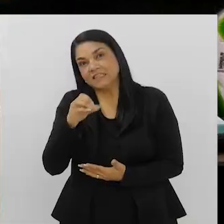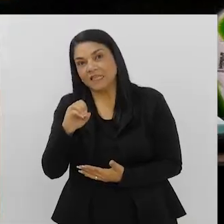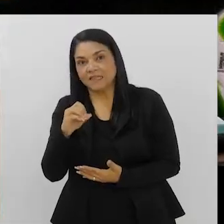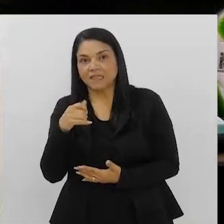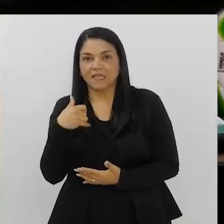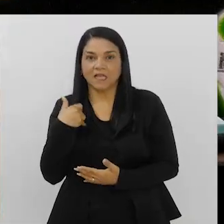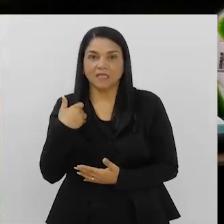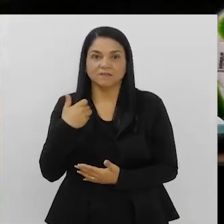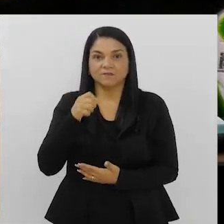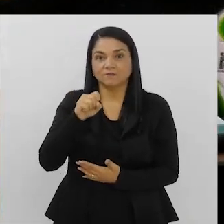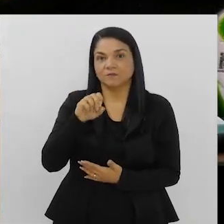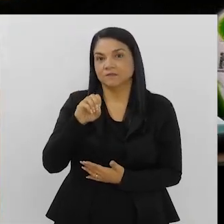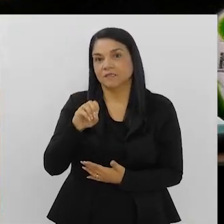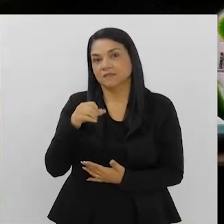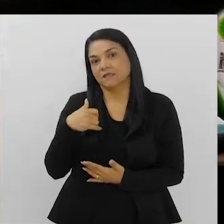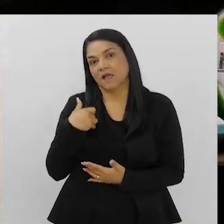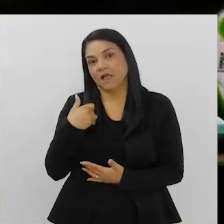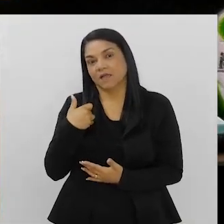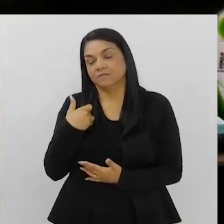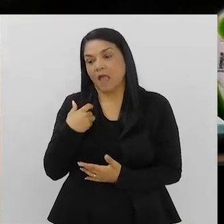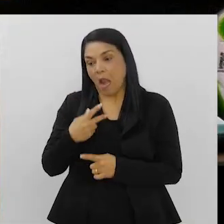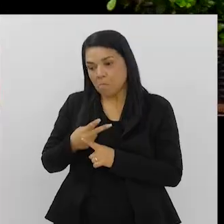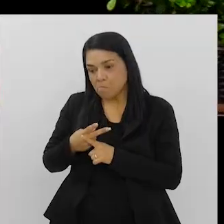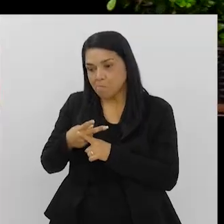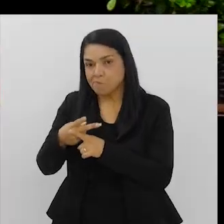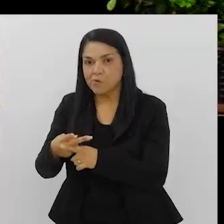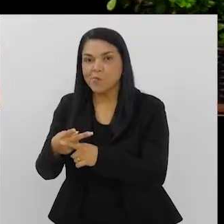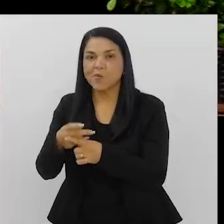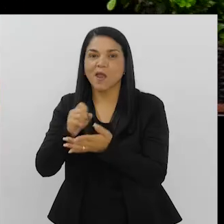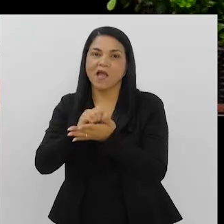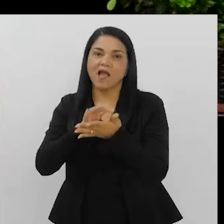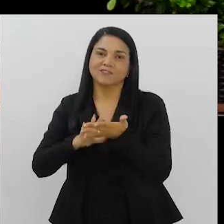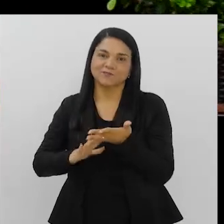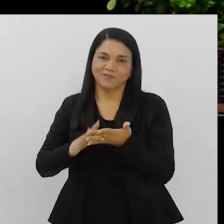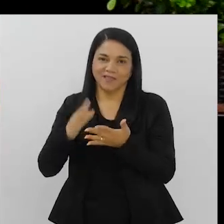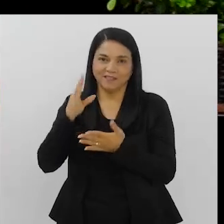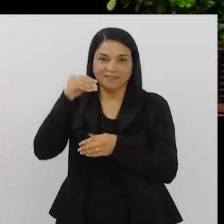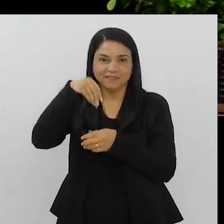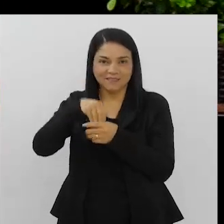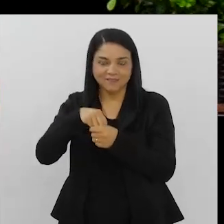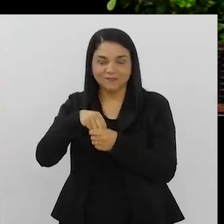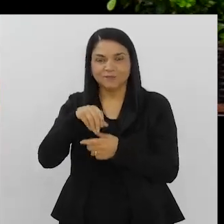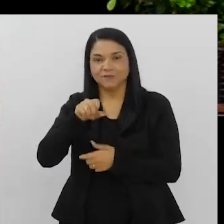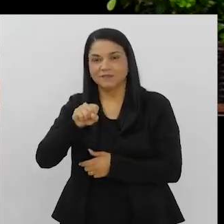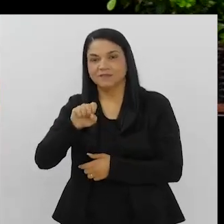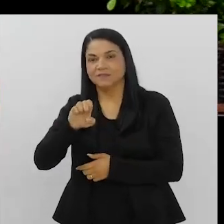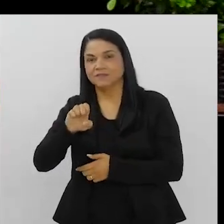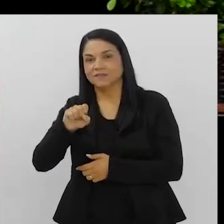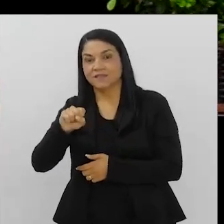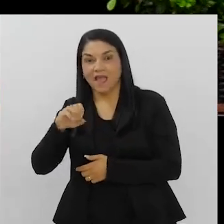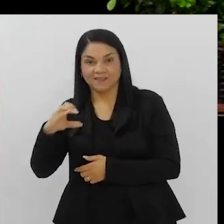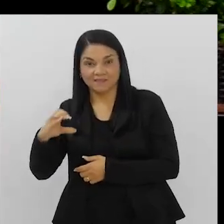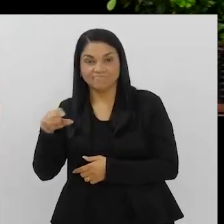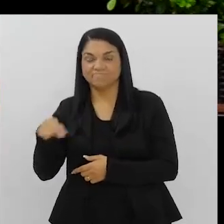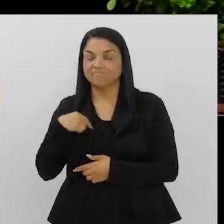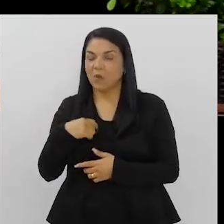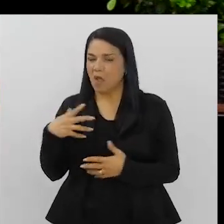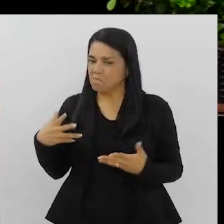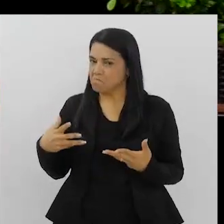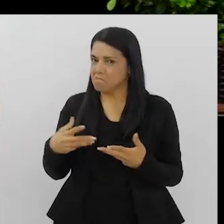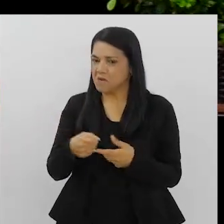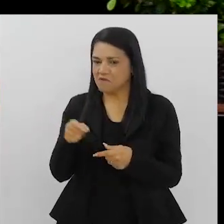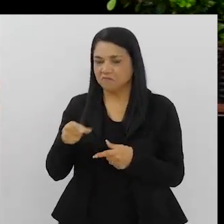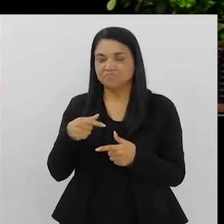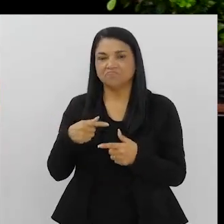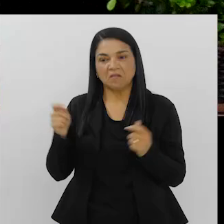70, aos 80 anos de idade e ela procura, né? E eu acho que isso é incrível porque a capacidade do ser humano,